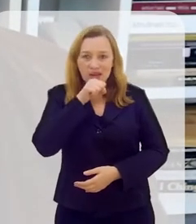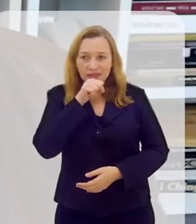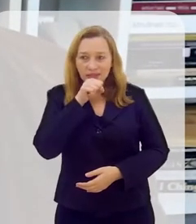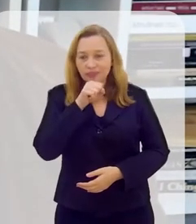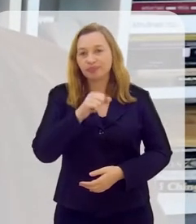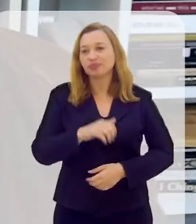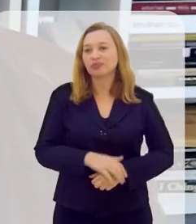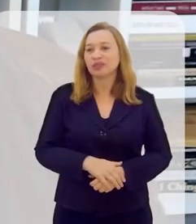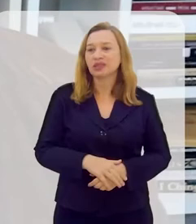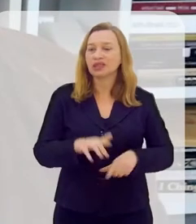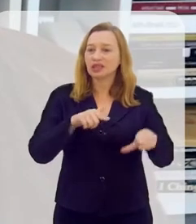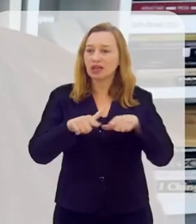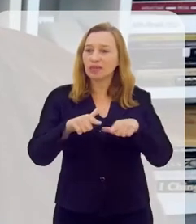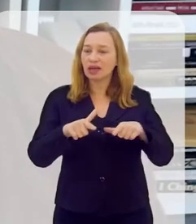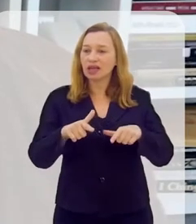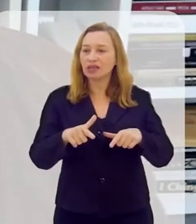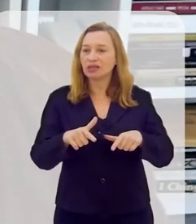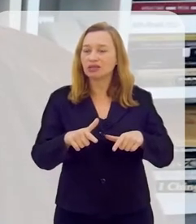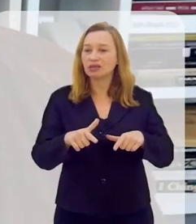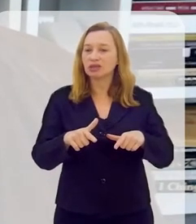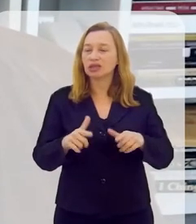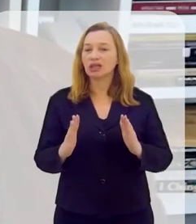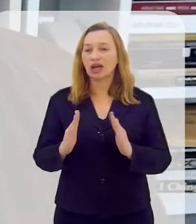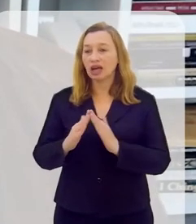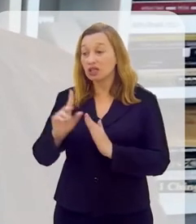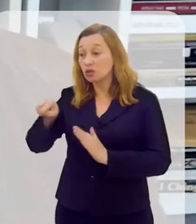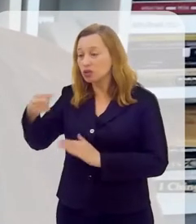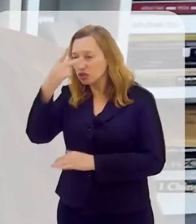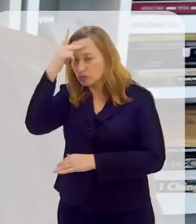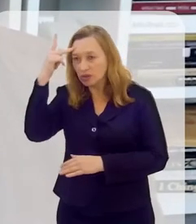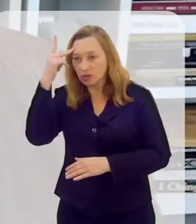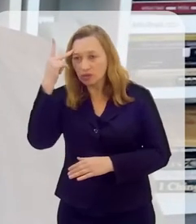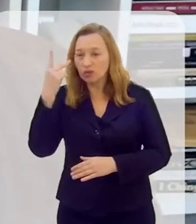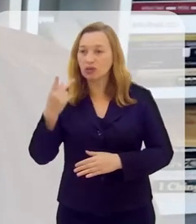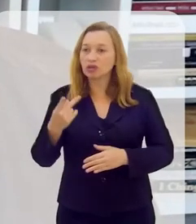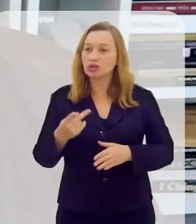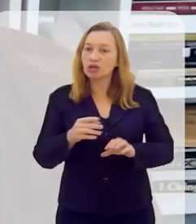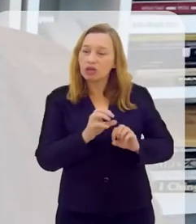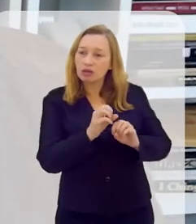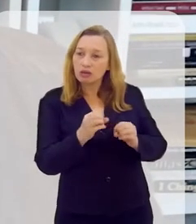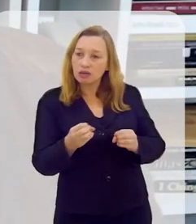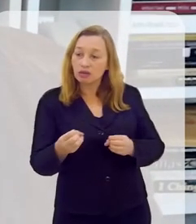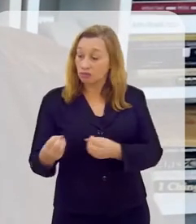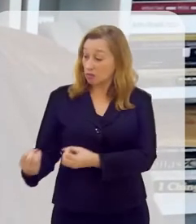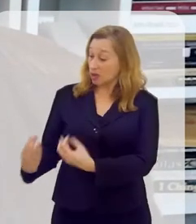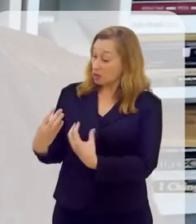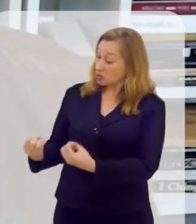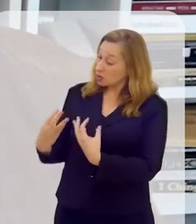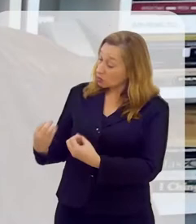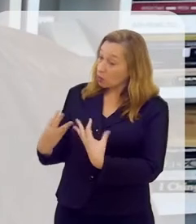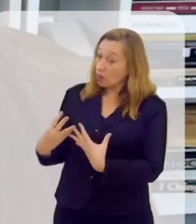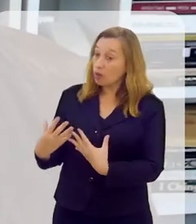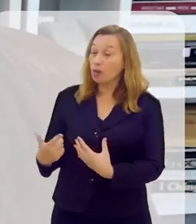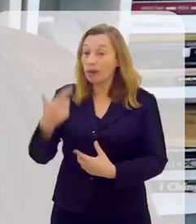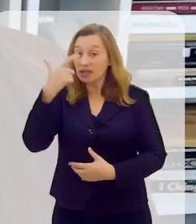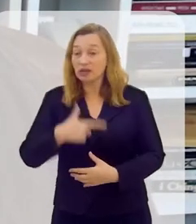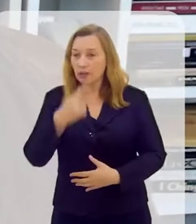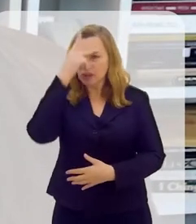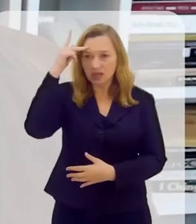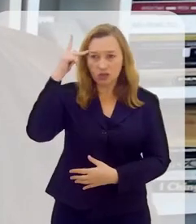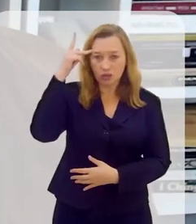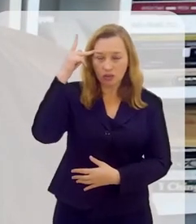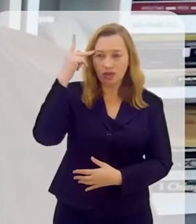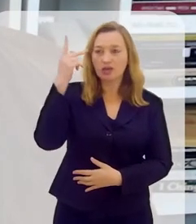minha mãe, que, né, trabalhando como empregada doméstica, foi ela que me criou, e você tem que estudar para ser alguém na